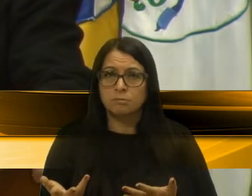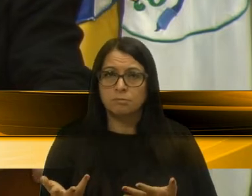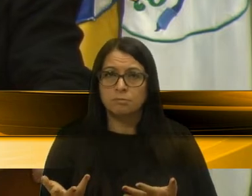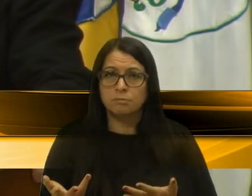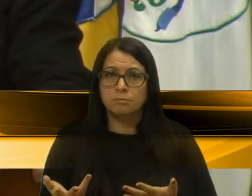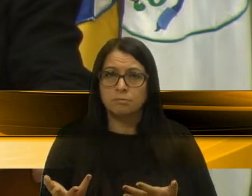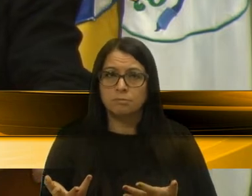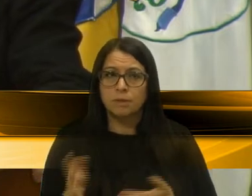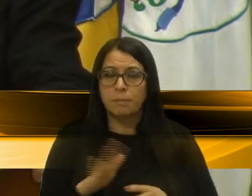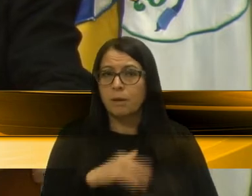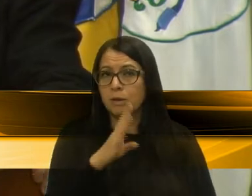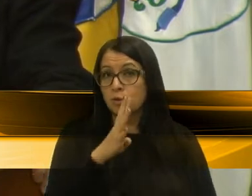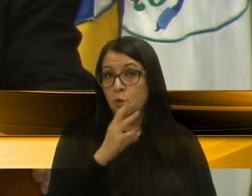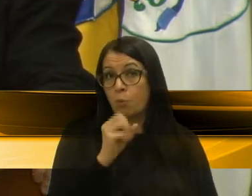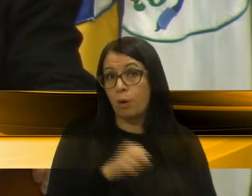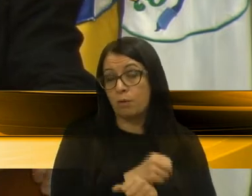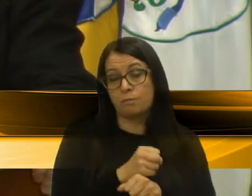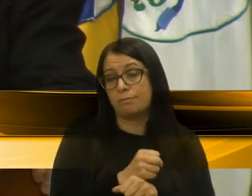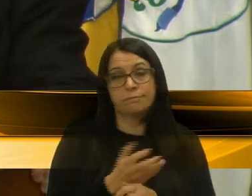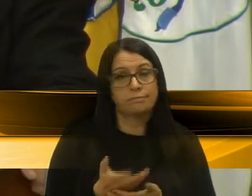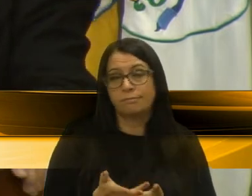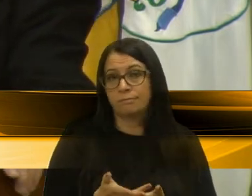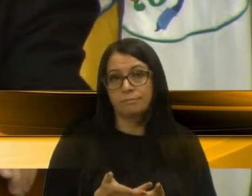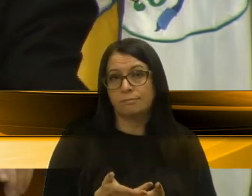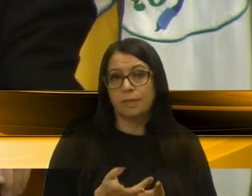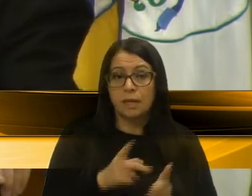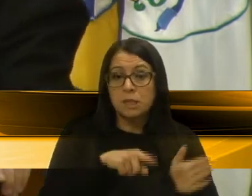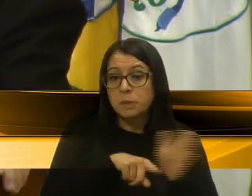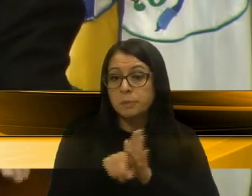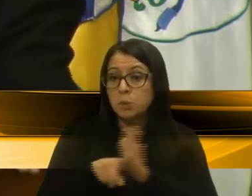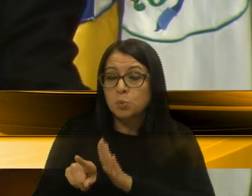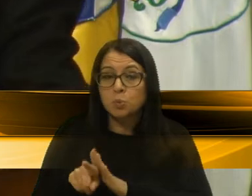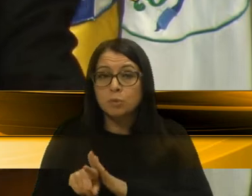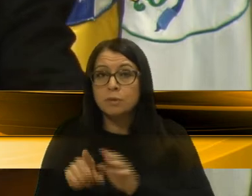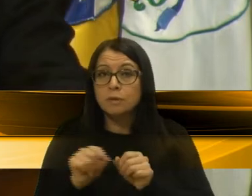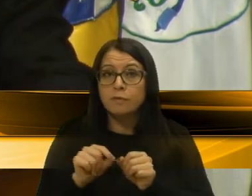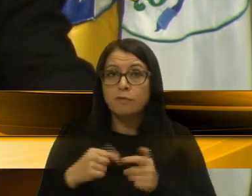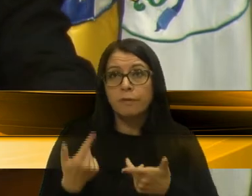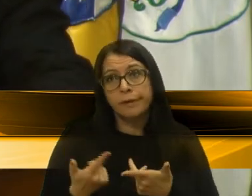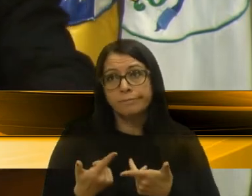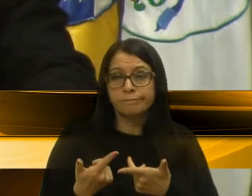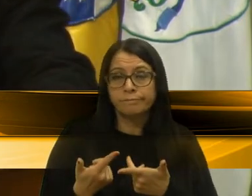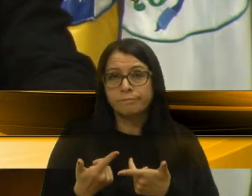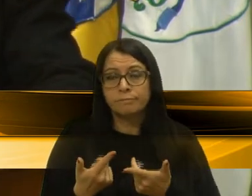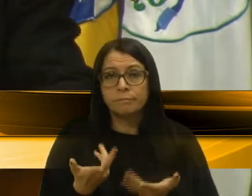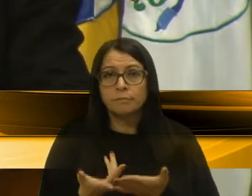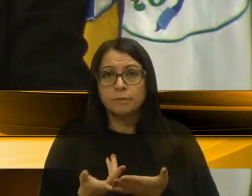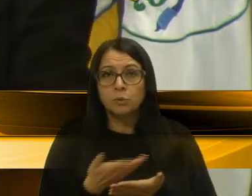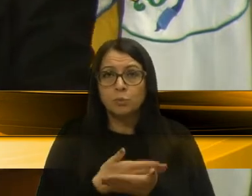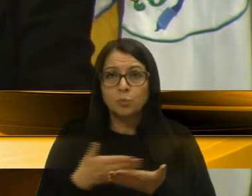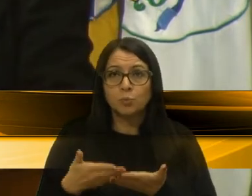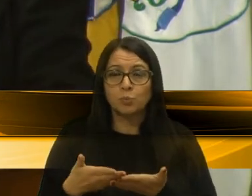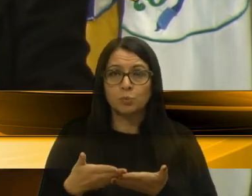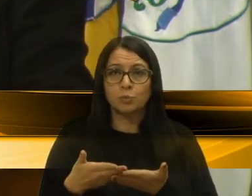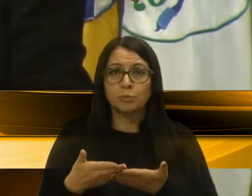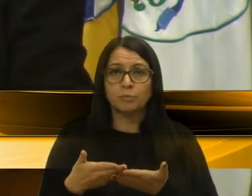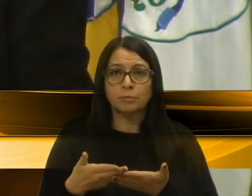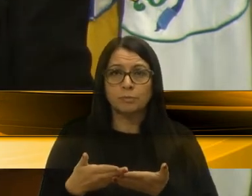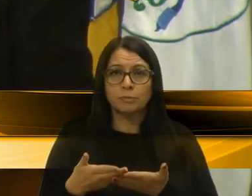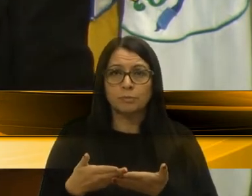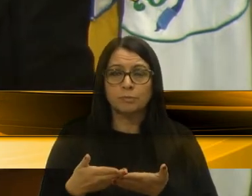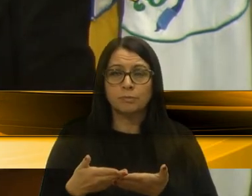por mais de 40 anos. Essas questões que fazem com que a gente comece a